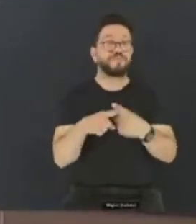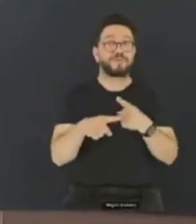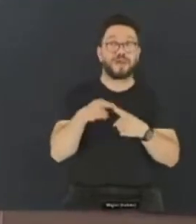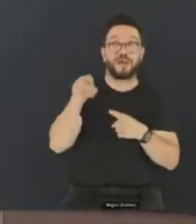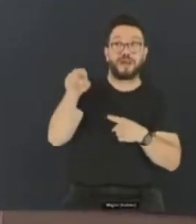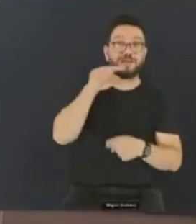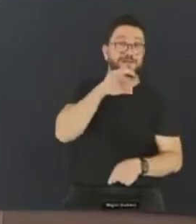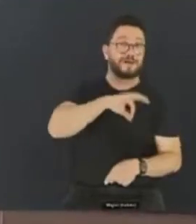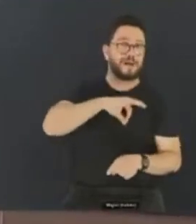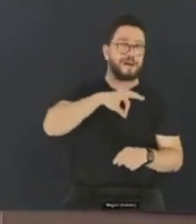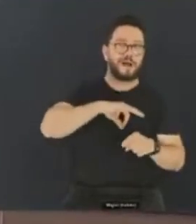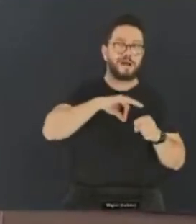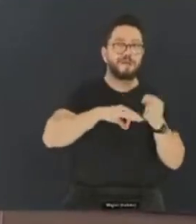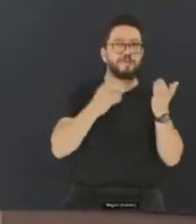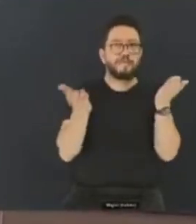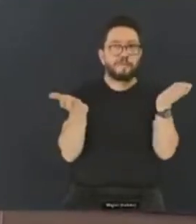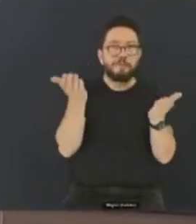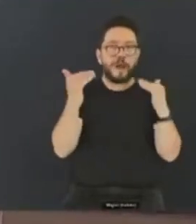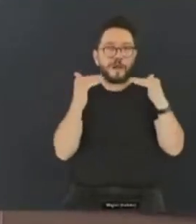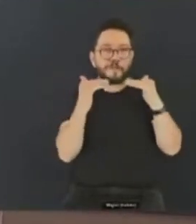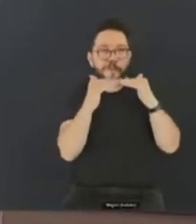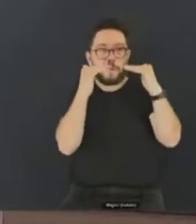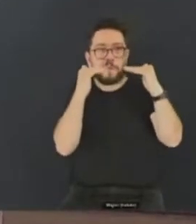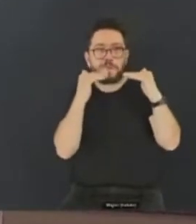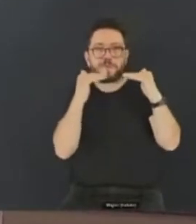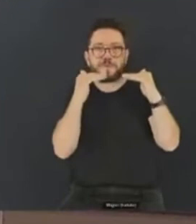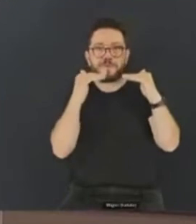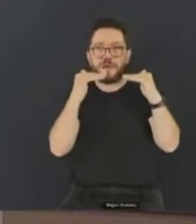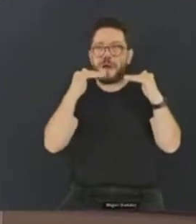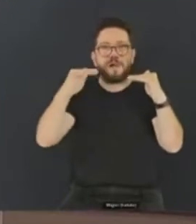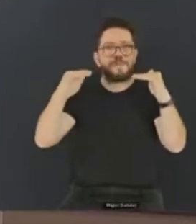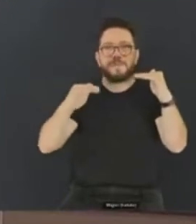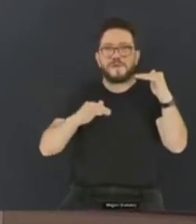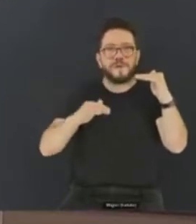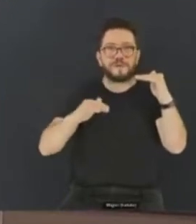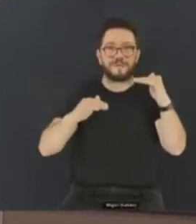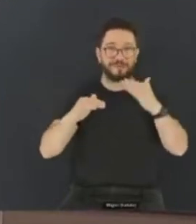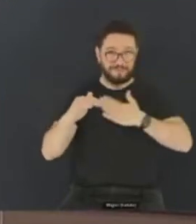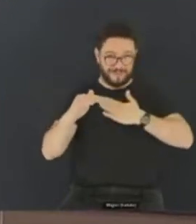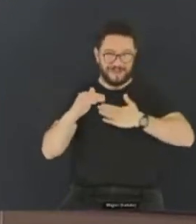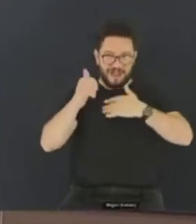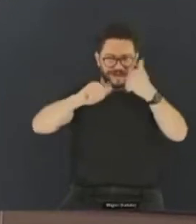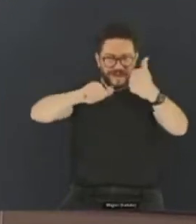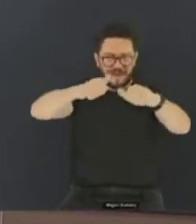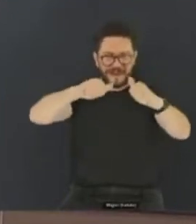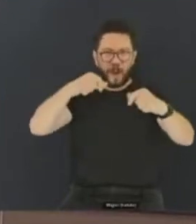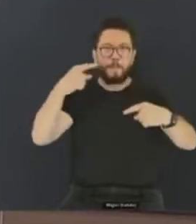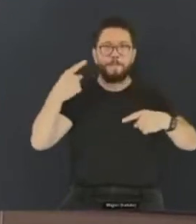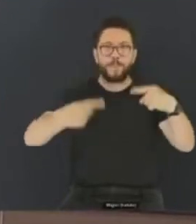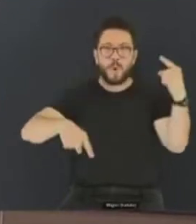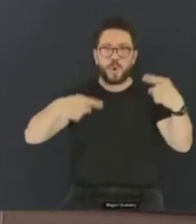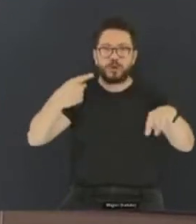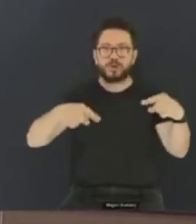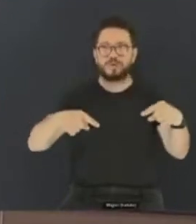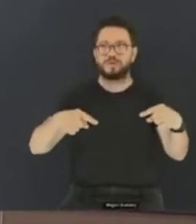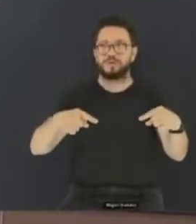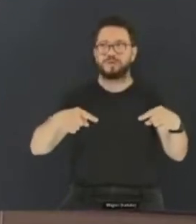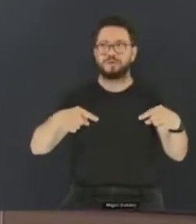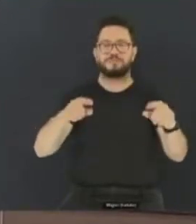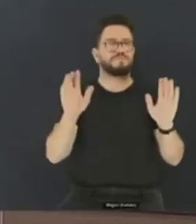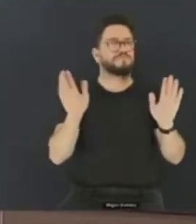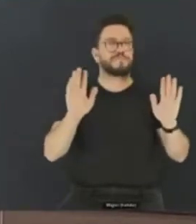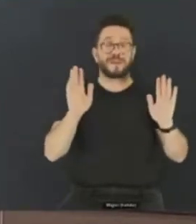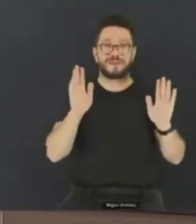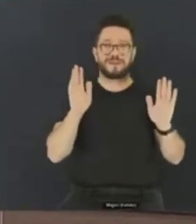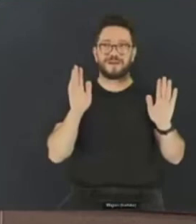médio. A análise que faço não é política. Não votarei não, porque